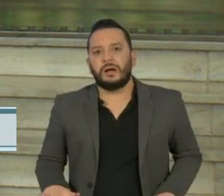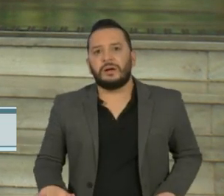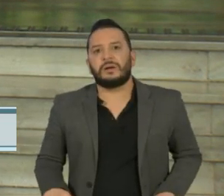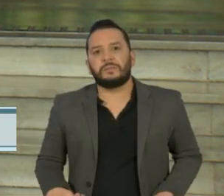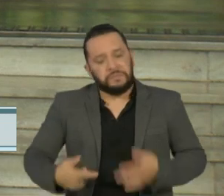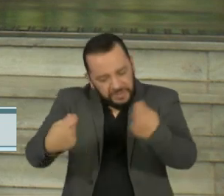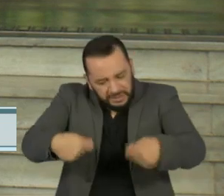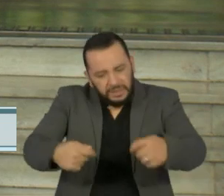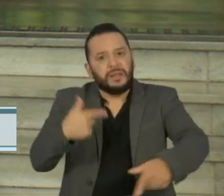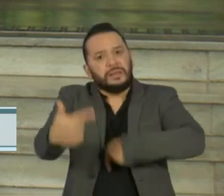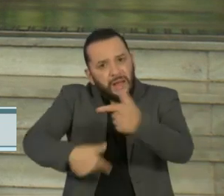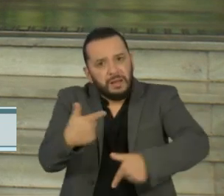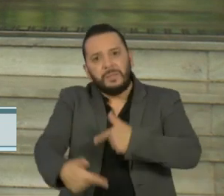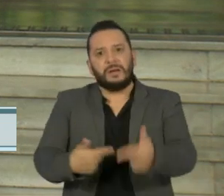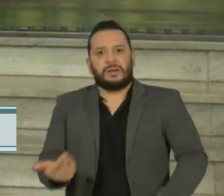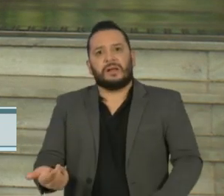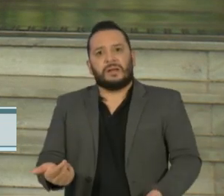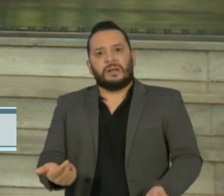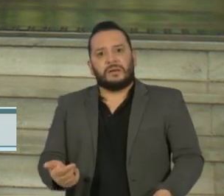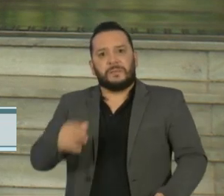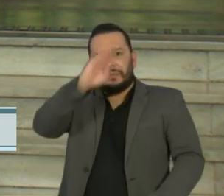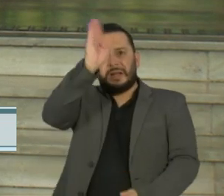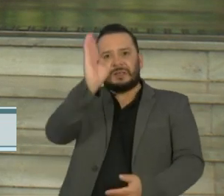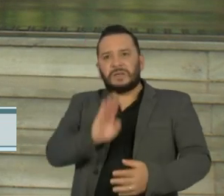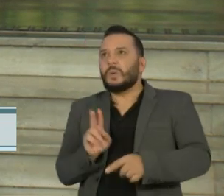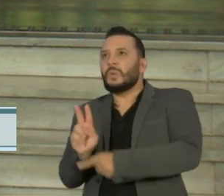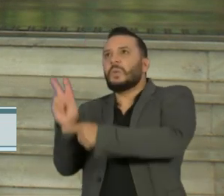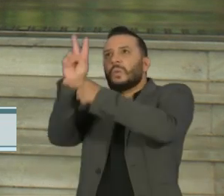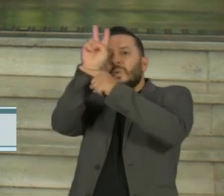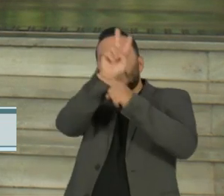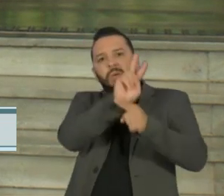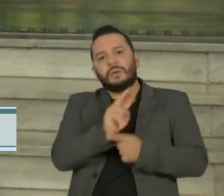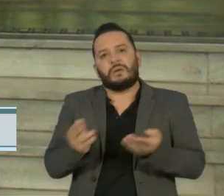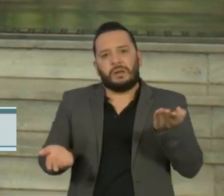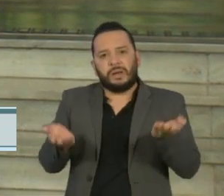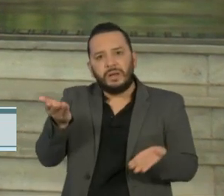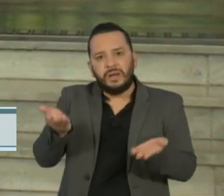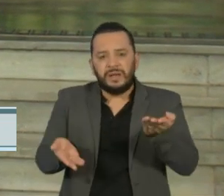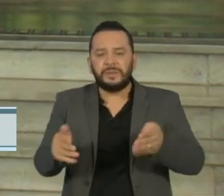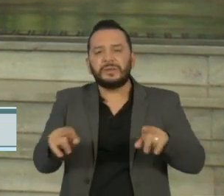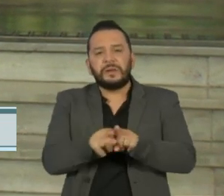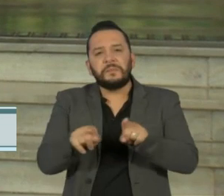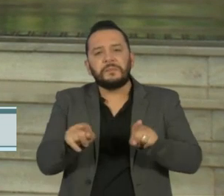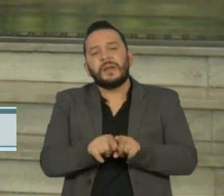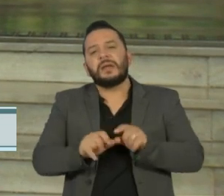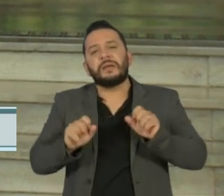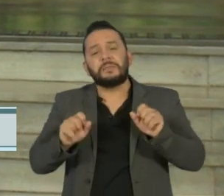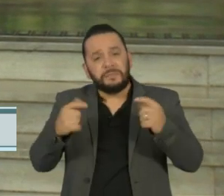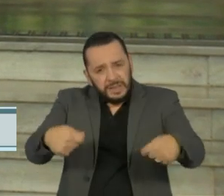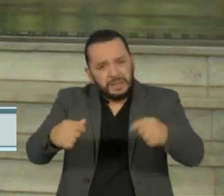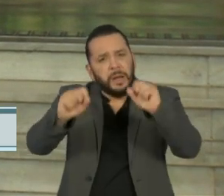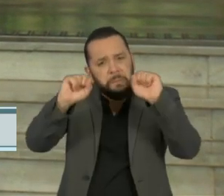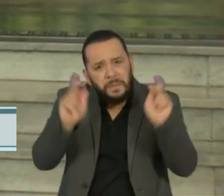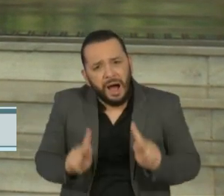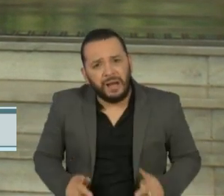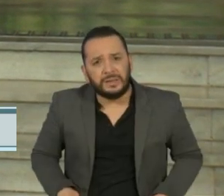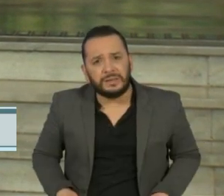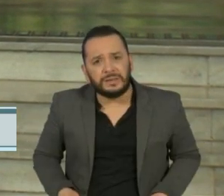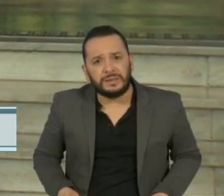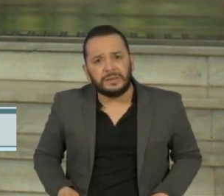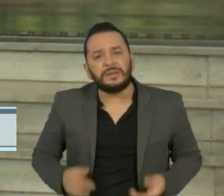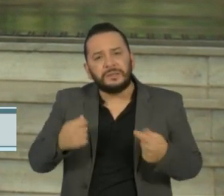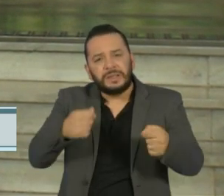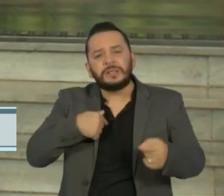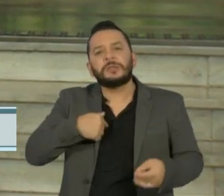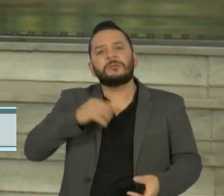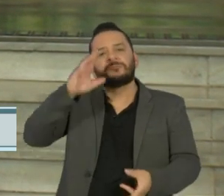administre o seu país com equilíbrio, com paz no coração, com compreensão,